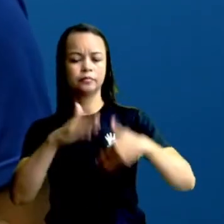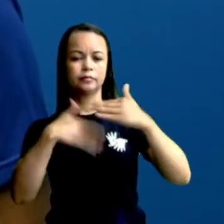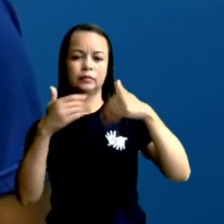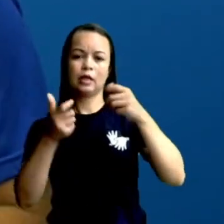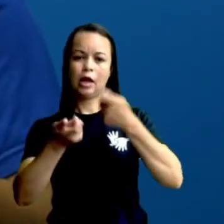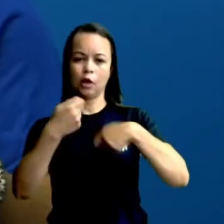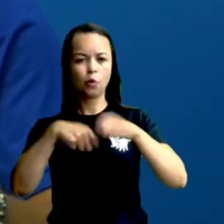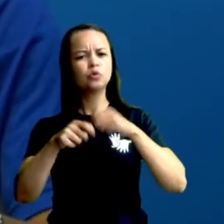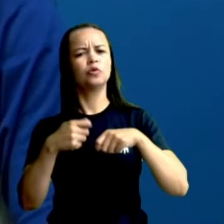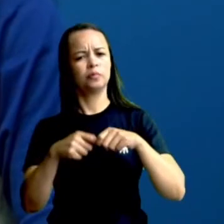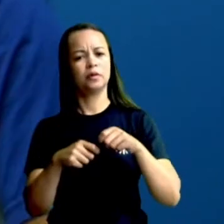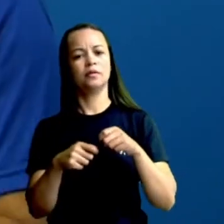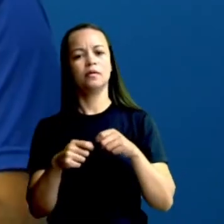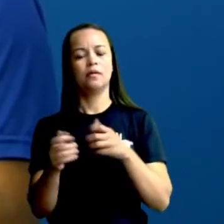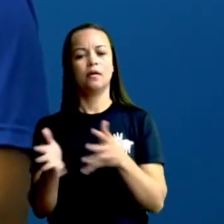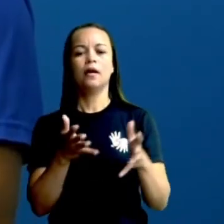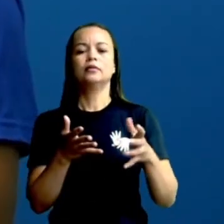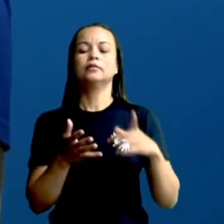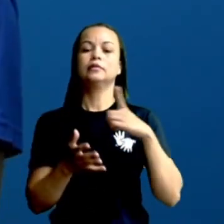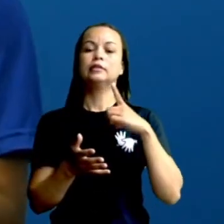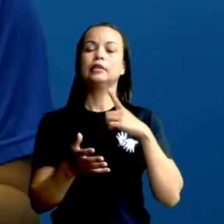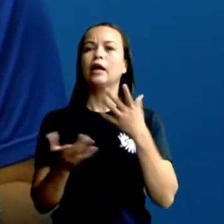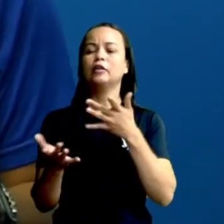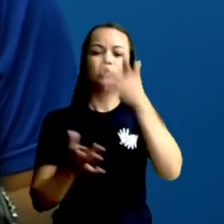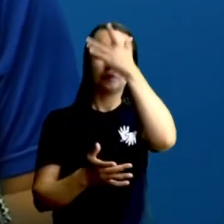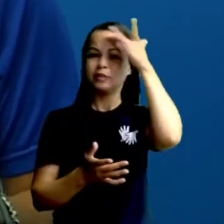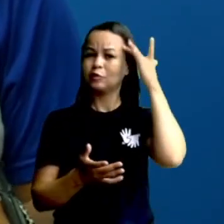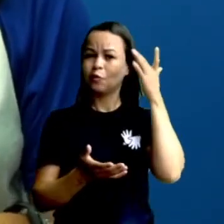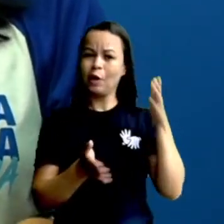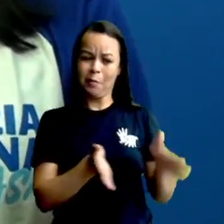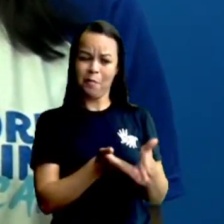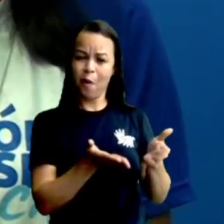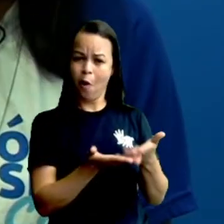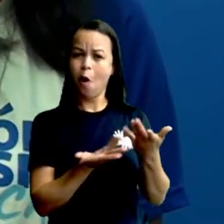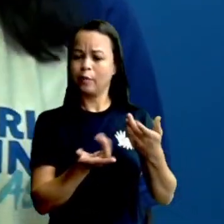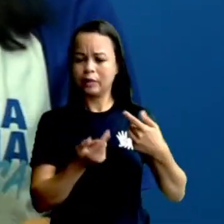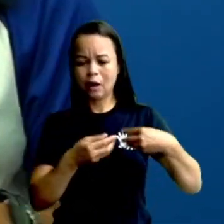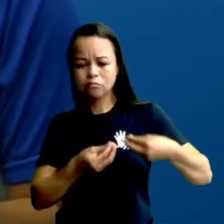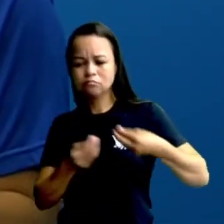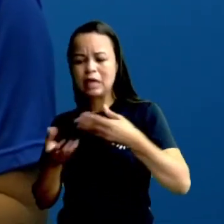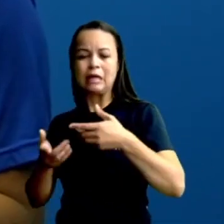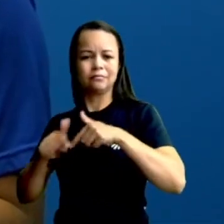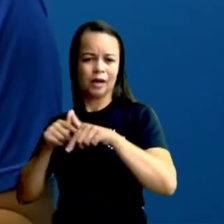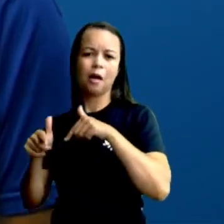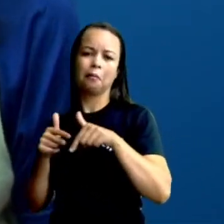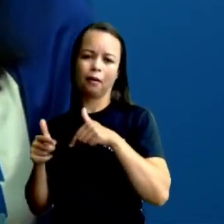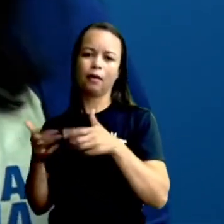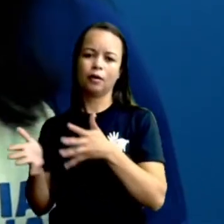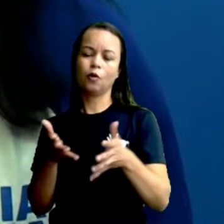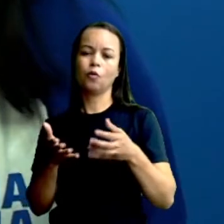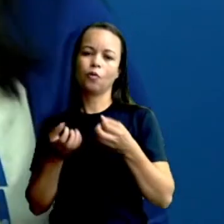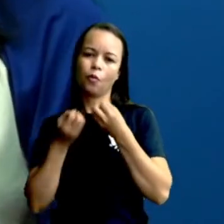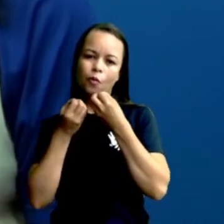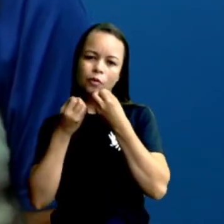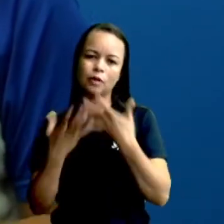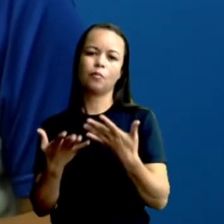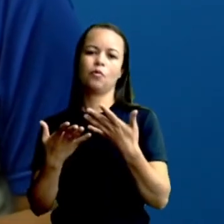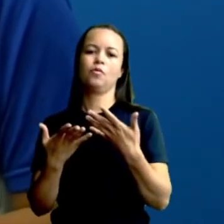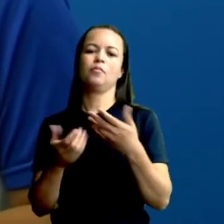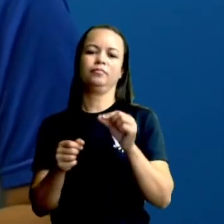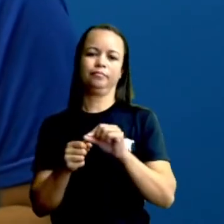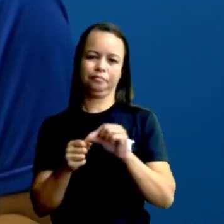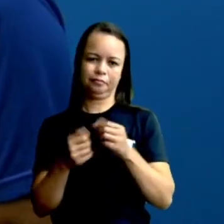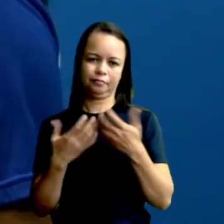da economia, tirando assim algumas pessoas da situação de pobreza, porque está ofertando emprego, está oferecendo coisa boa para se